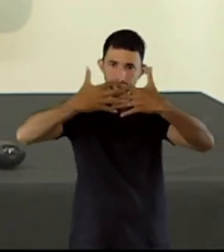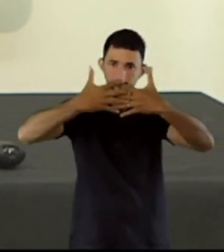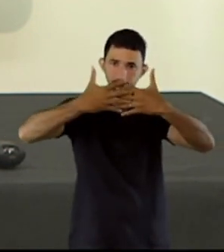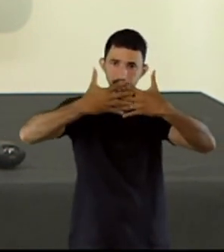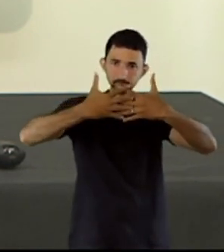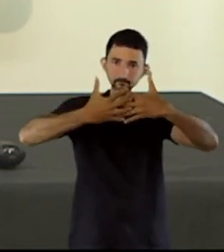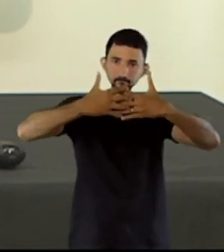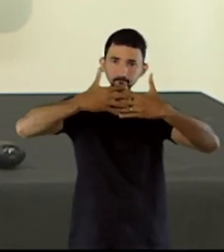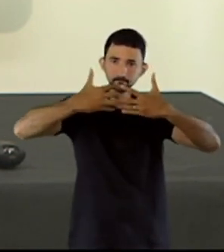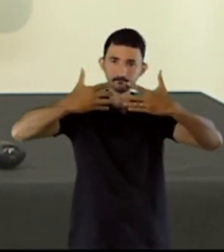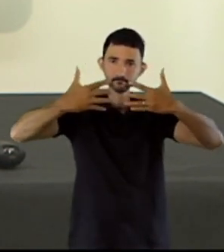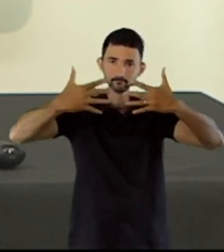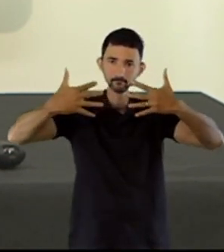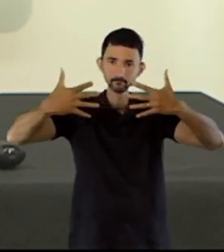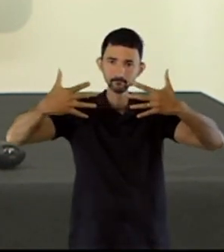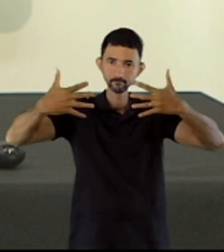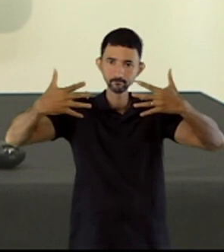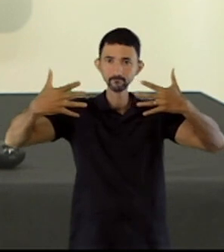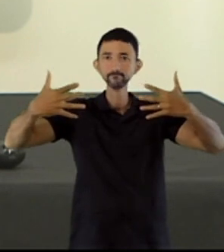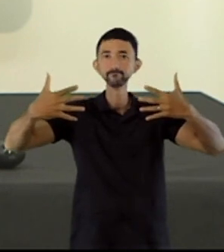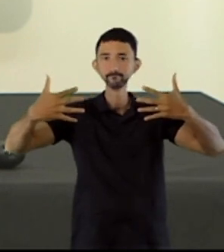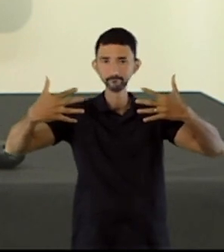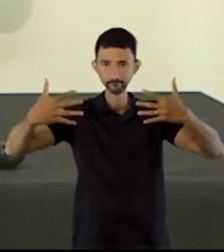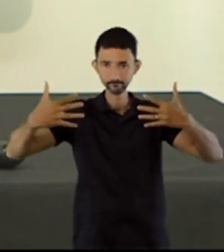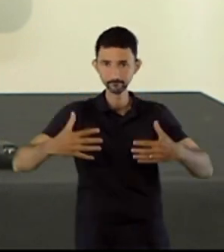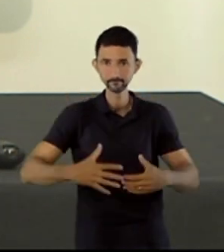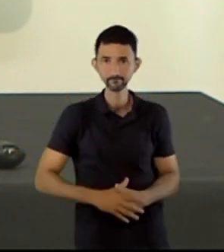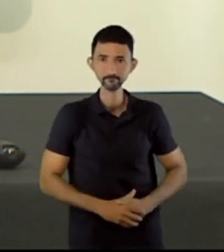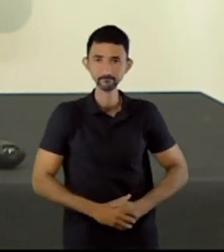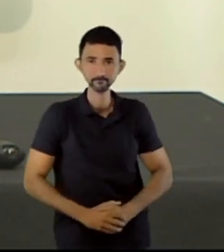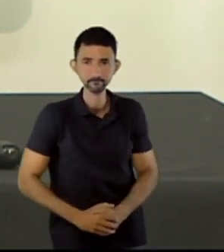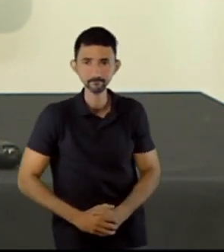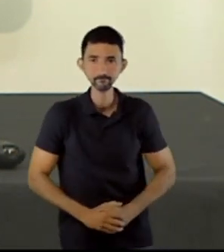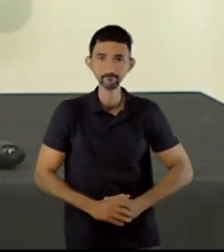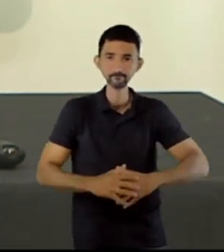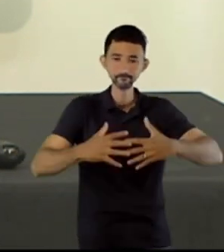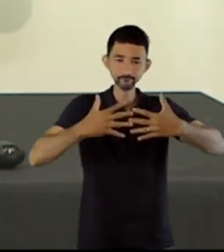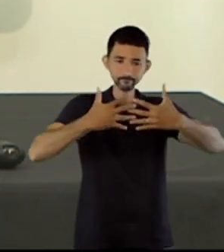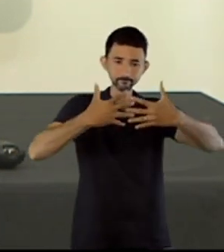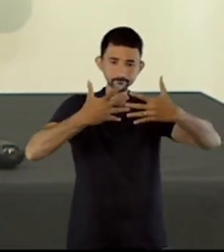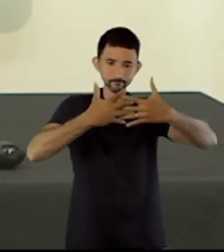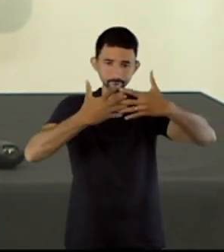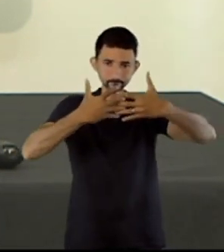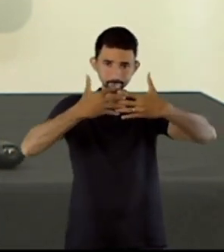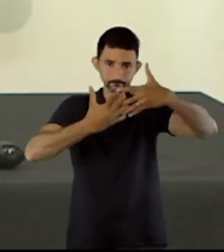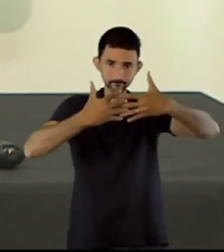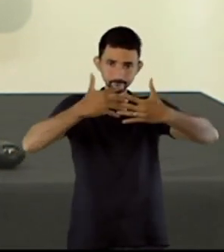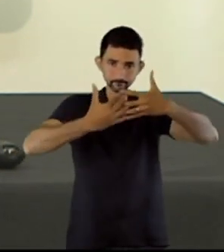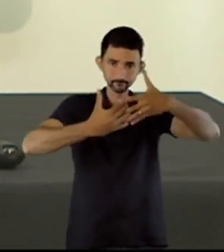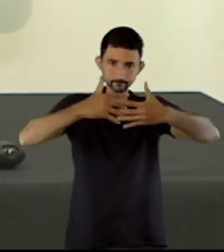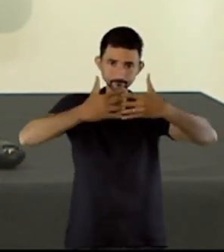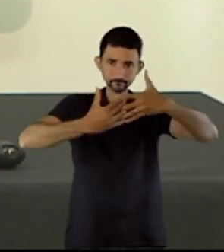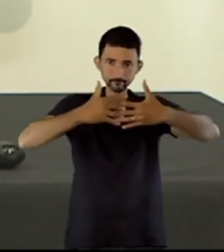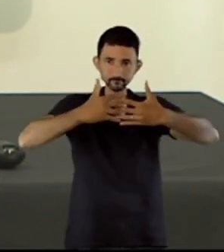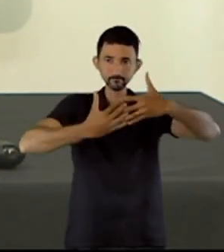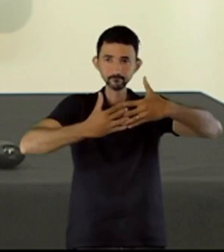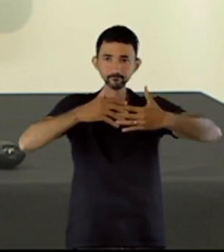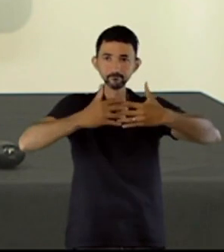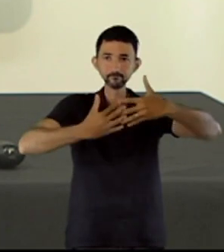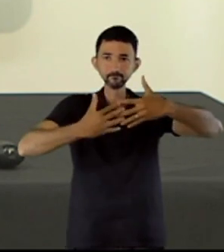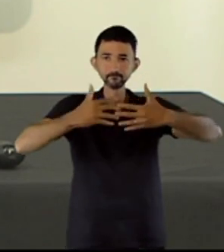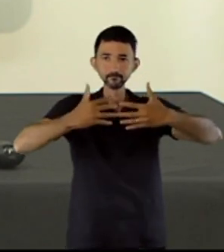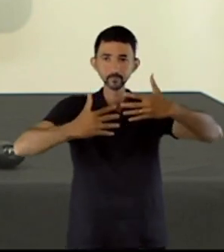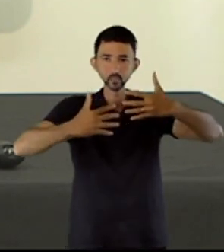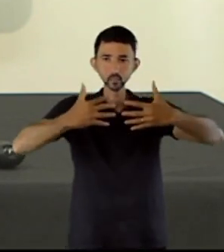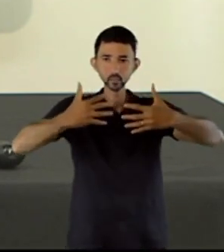África e veio, né, se movimentando através das placas tectônicas, mas